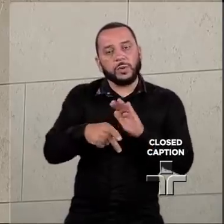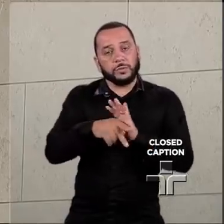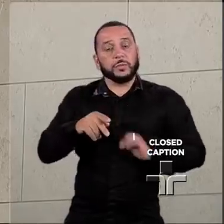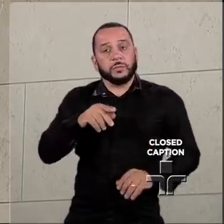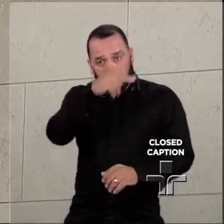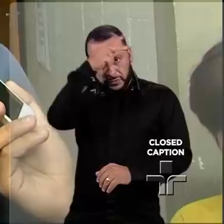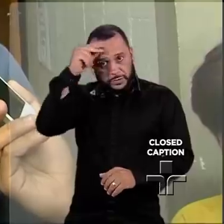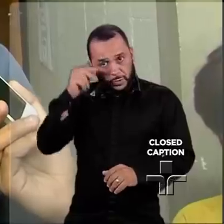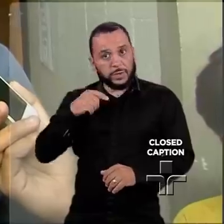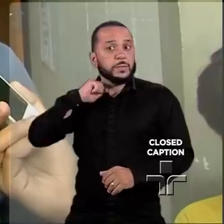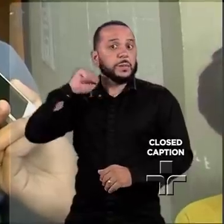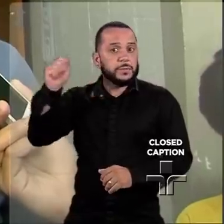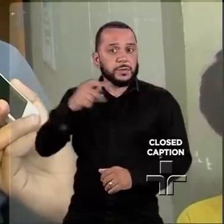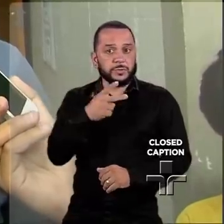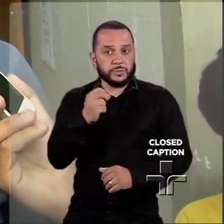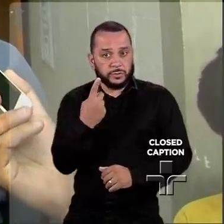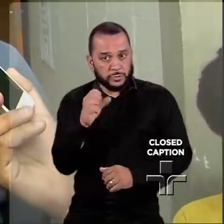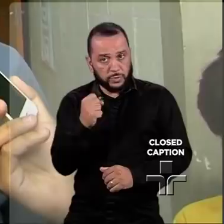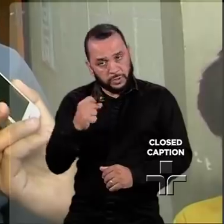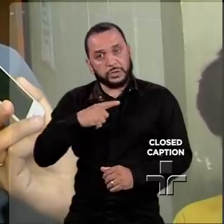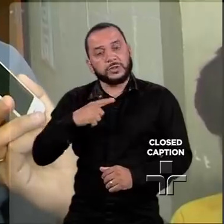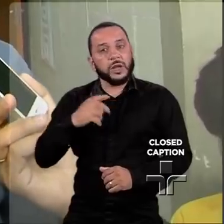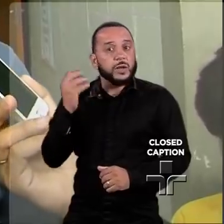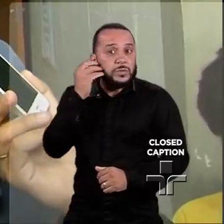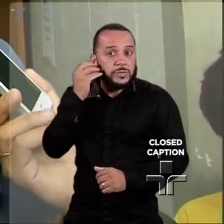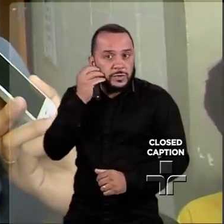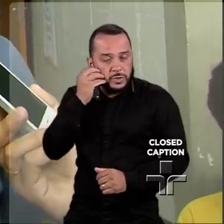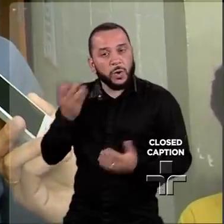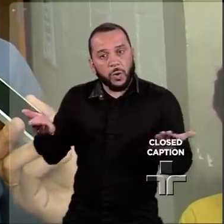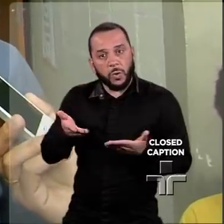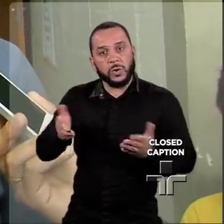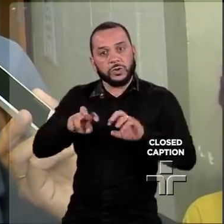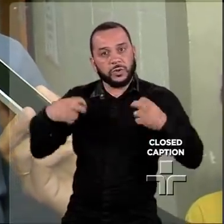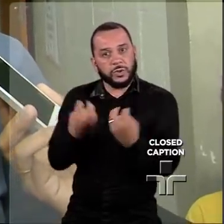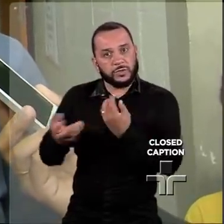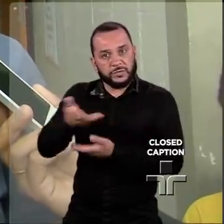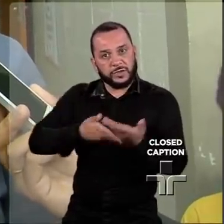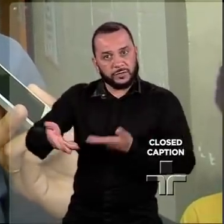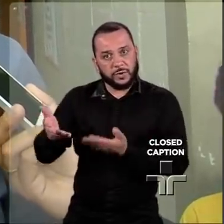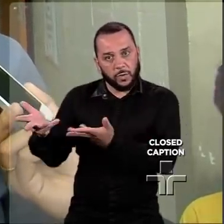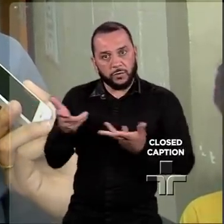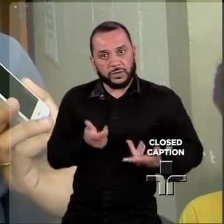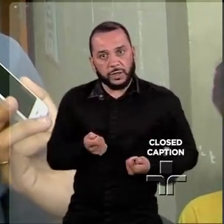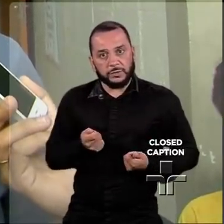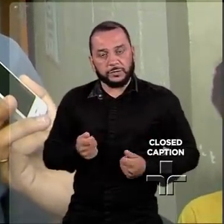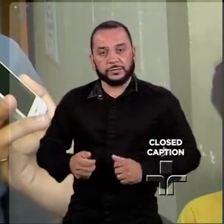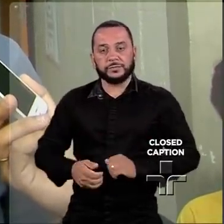de 2018. O prefeito de São Paulo, Bruno Covas, está no centro do Roda Viva de hoje.